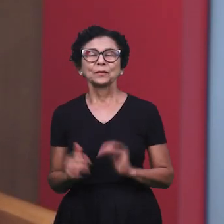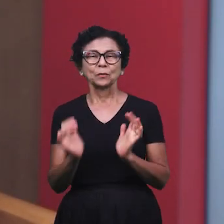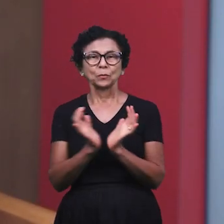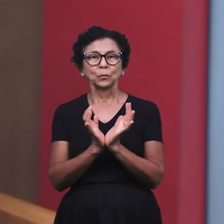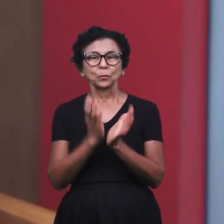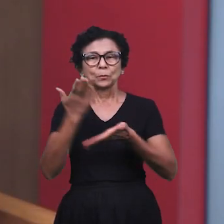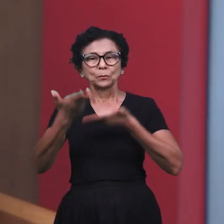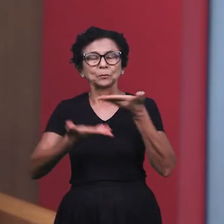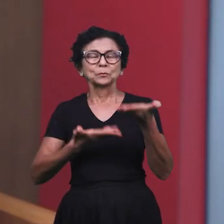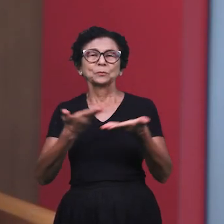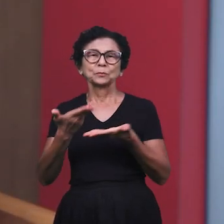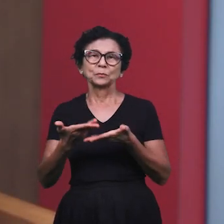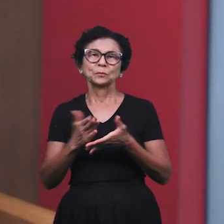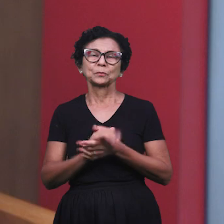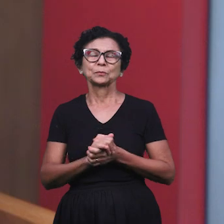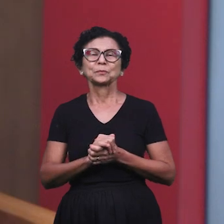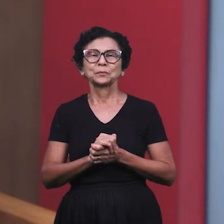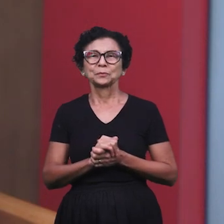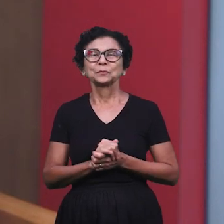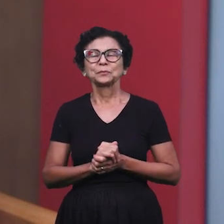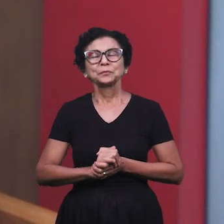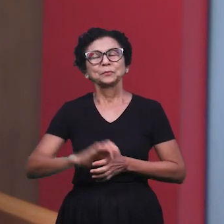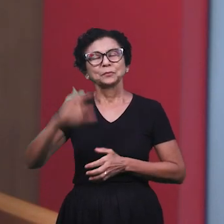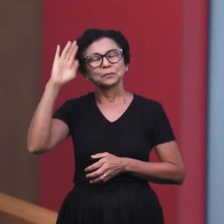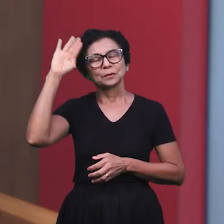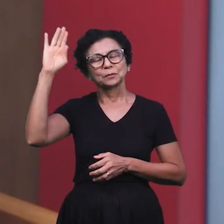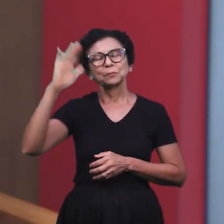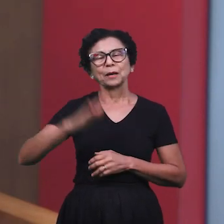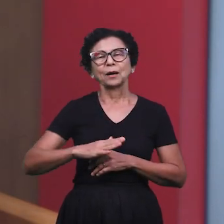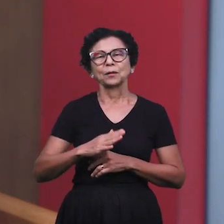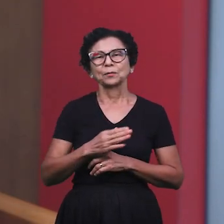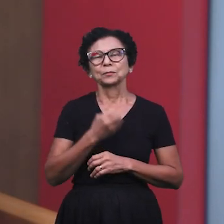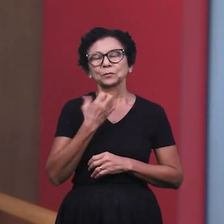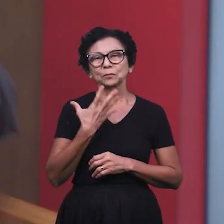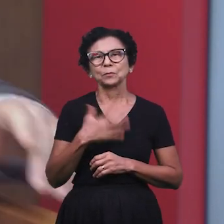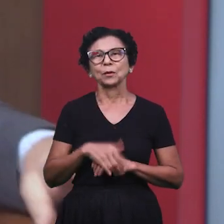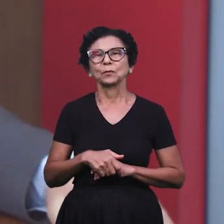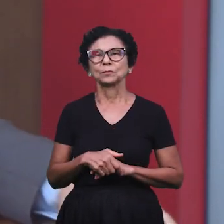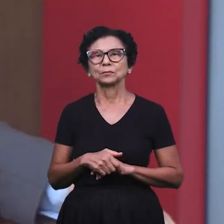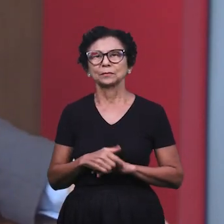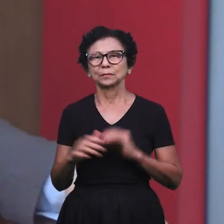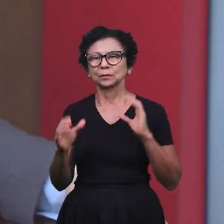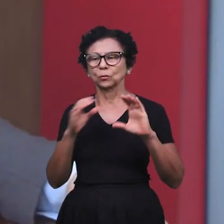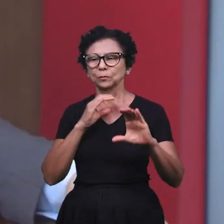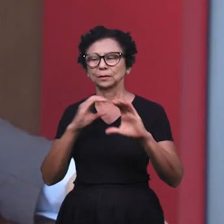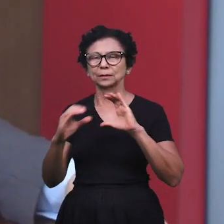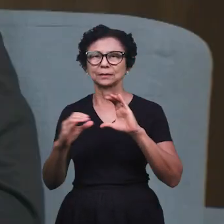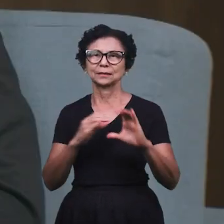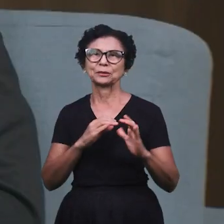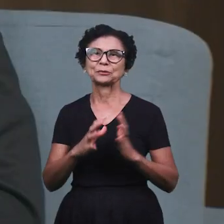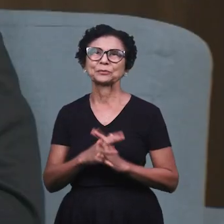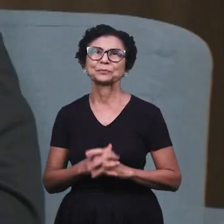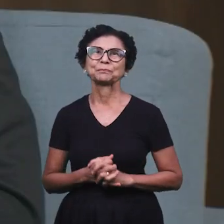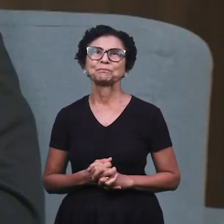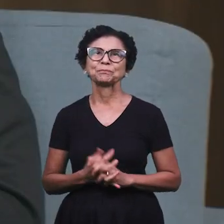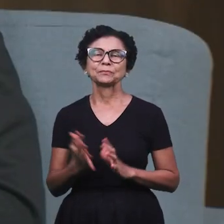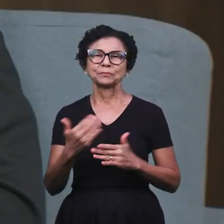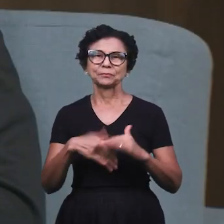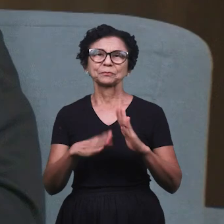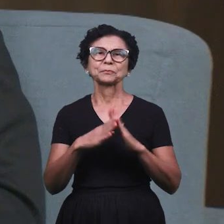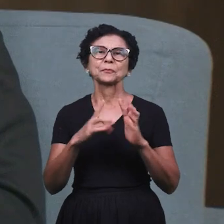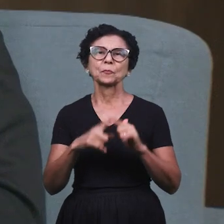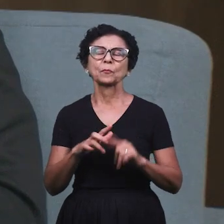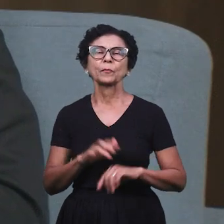Abel, é o grande veículo para que isso aconteça de forma efetiva dentro da igreja. Muito bom, glória a